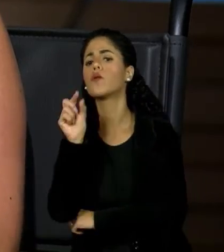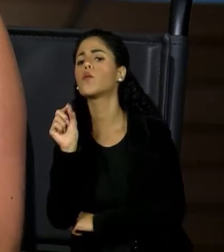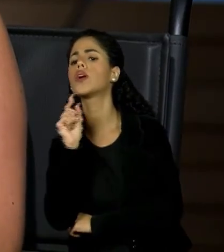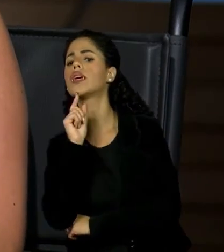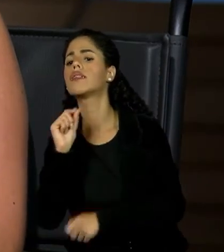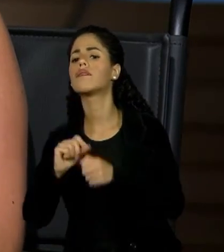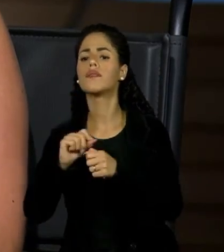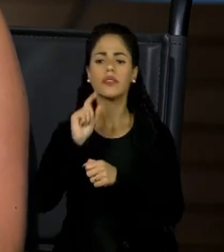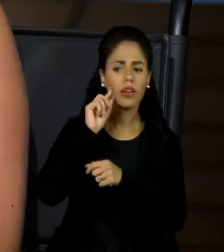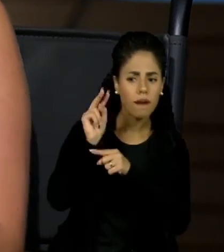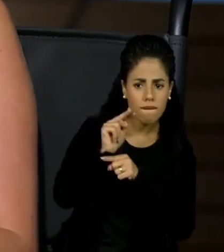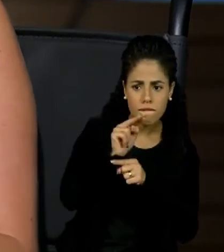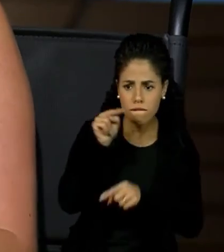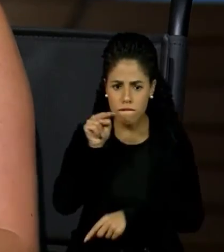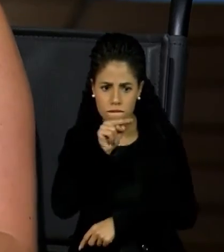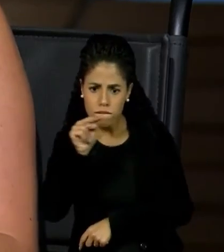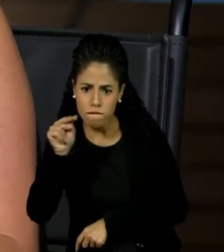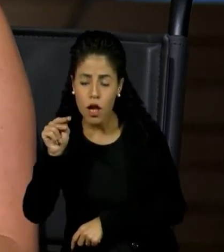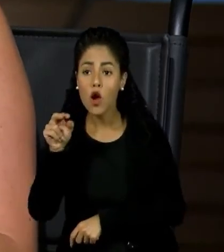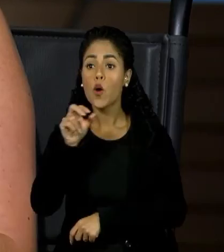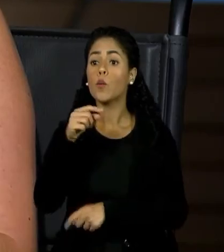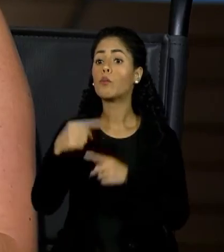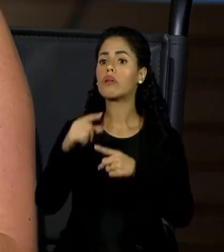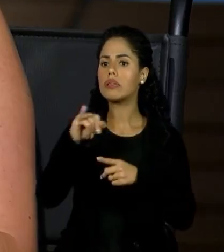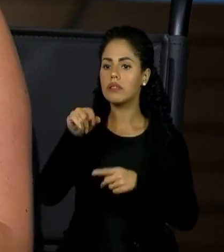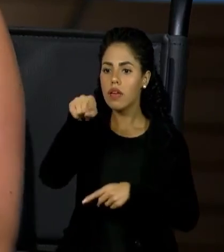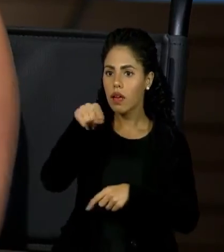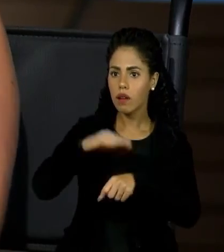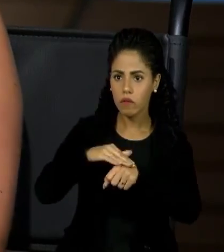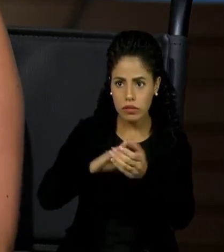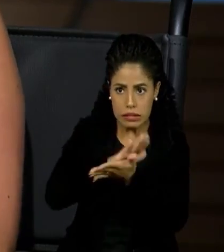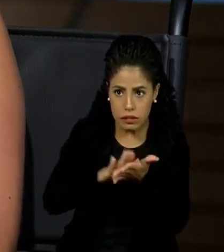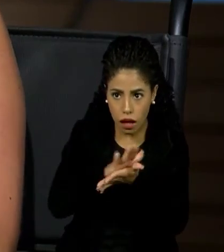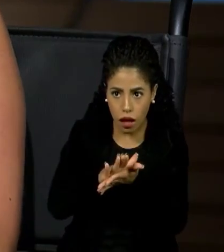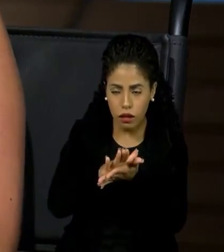fazendo, fiscalizar. Porque se ele não estiver fazendo o